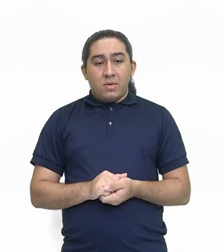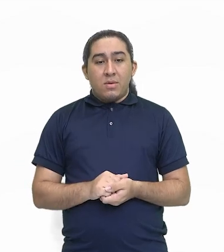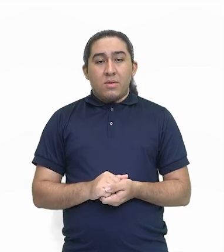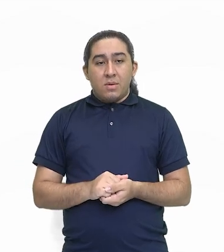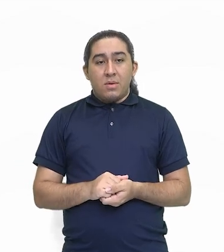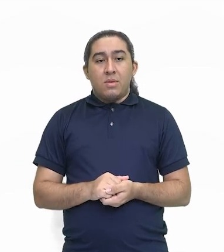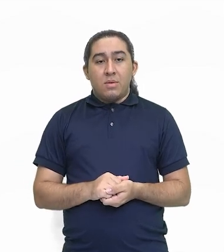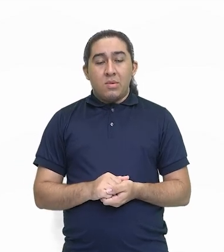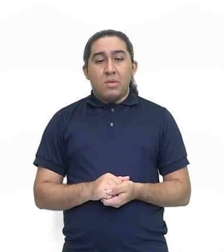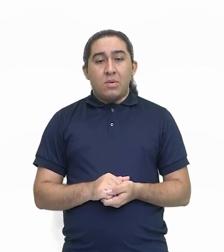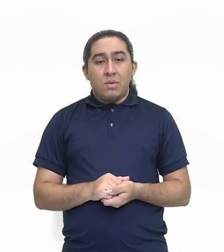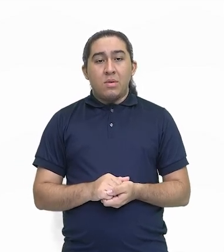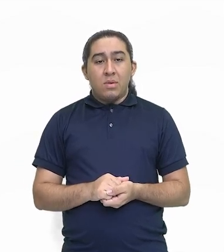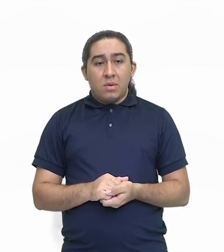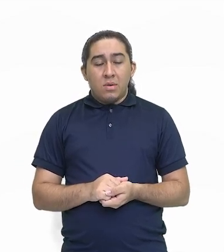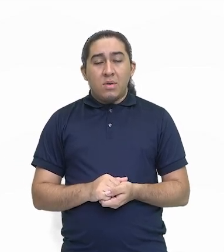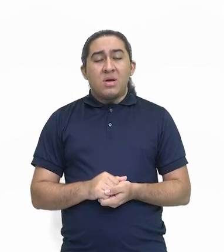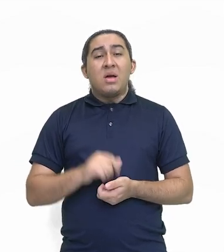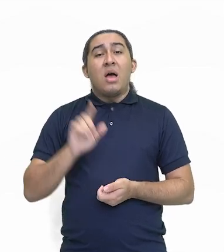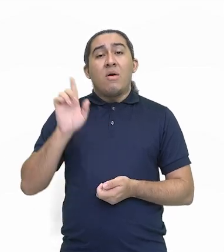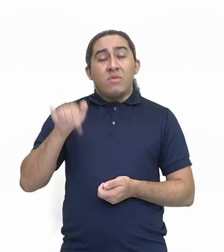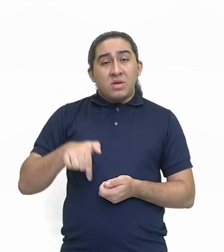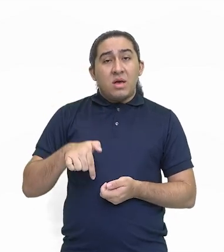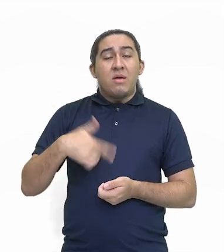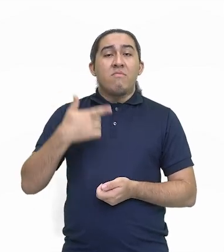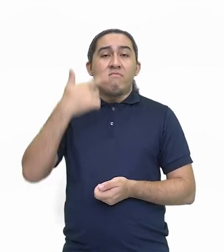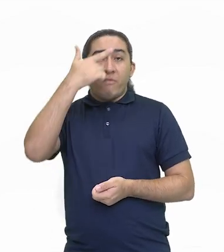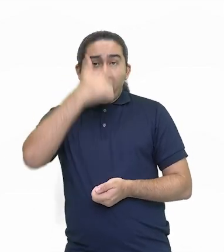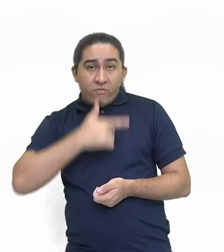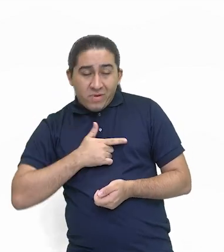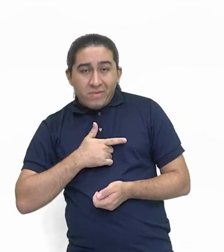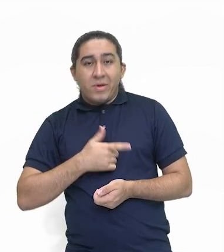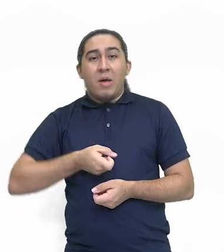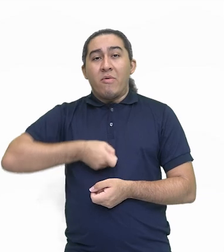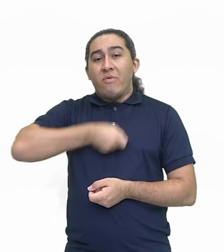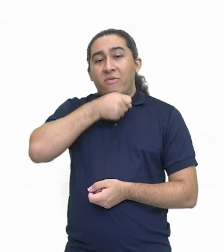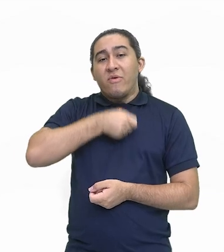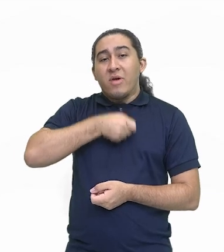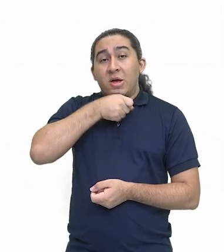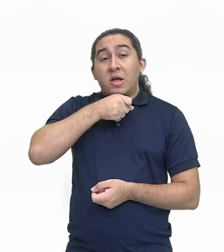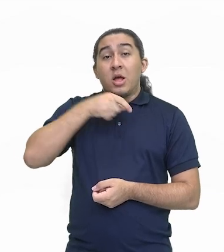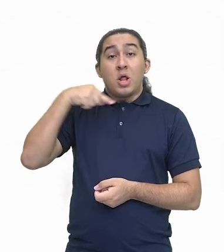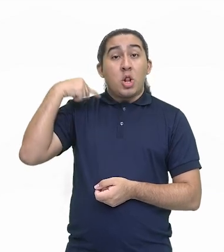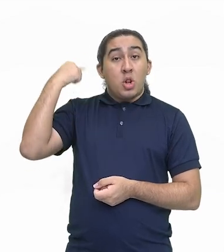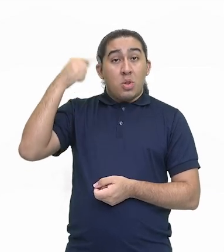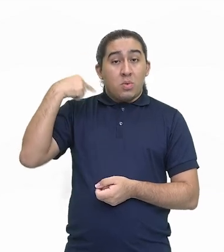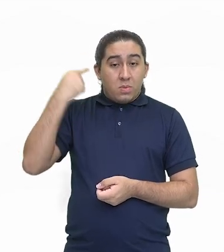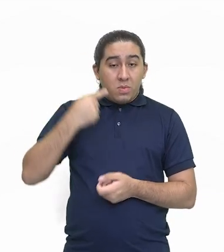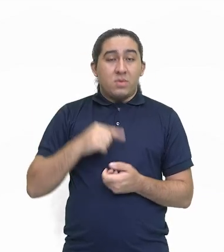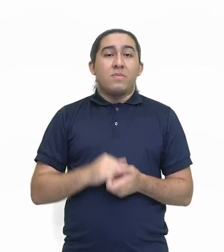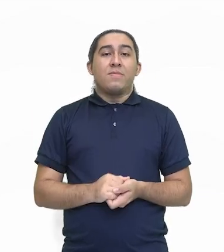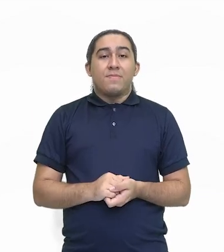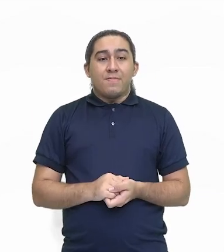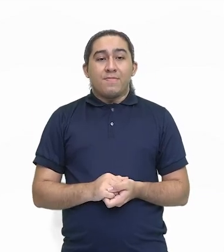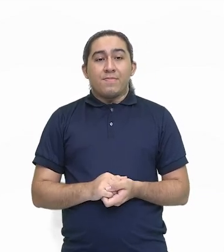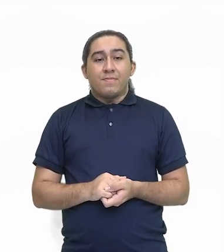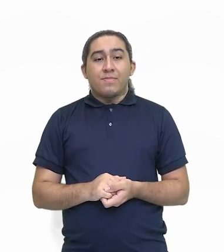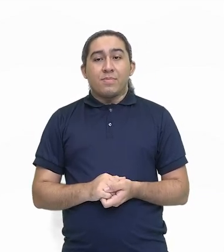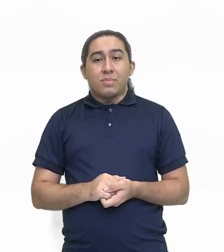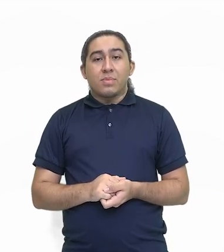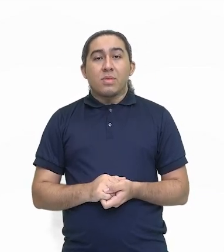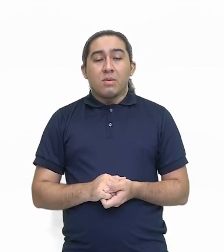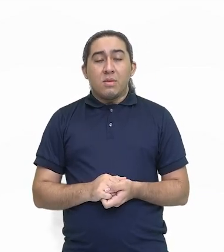Senhora feia, velha e louca. Gente, aí é o seguinte, ela